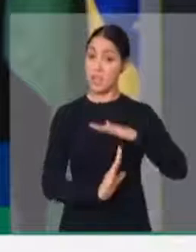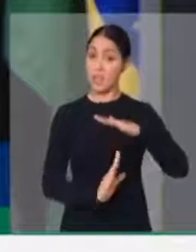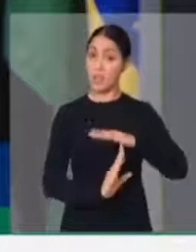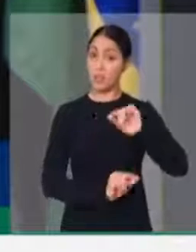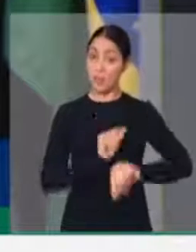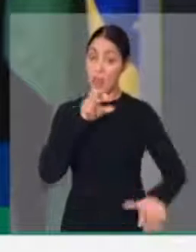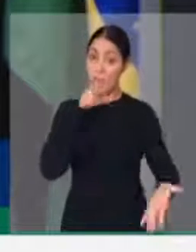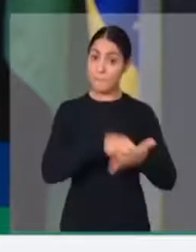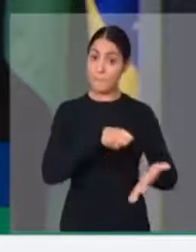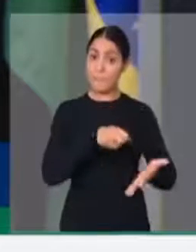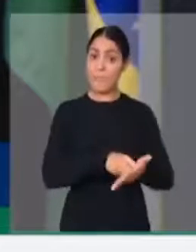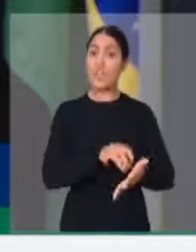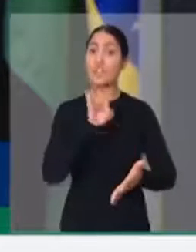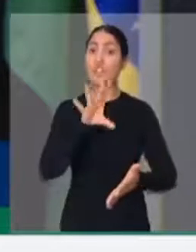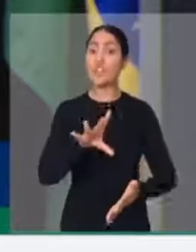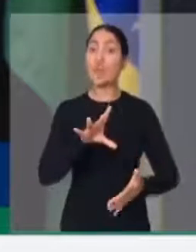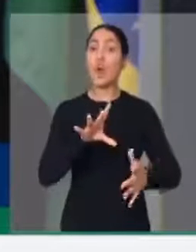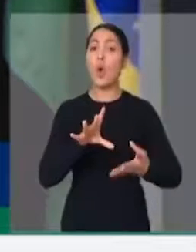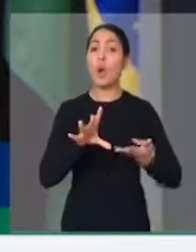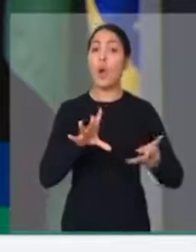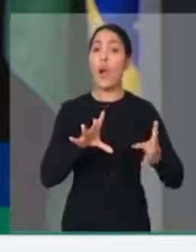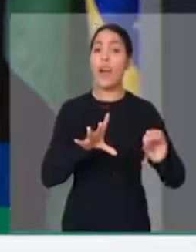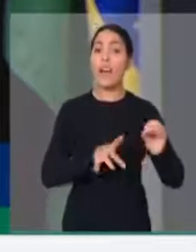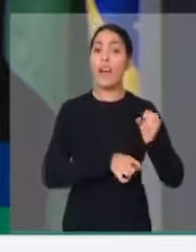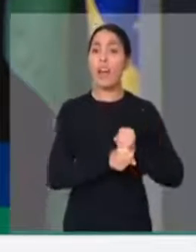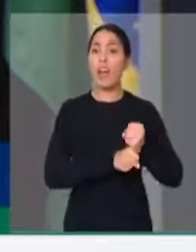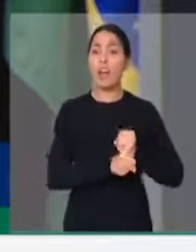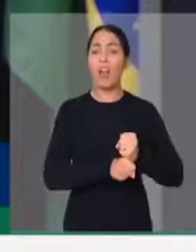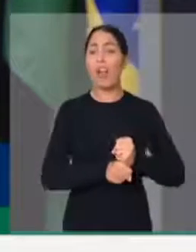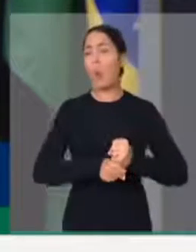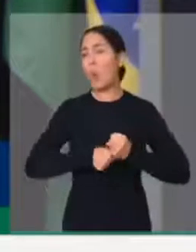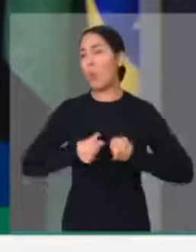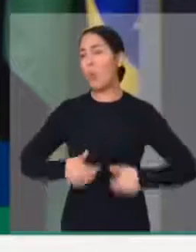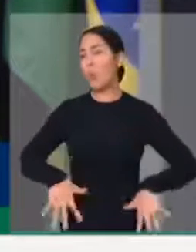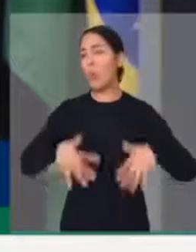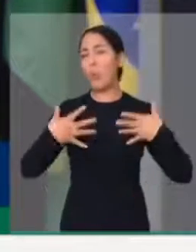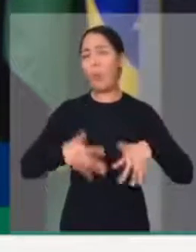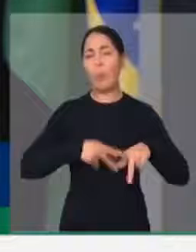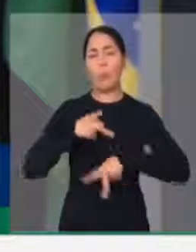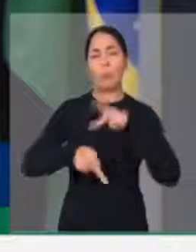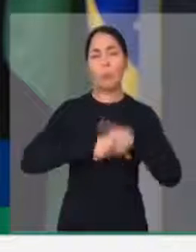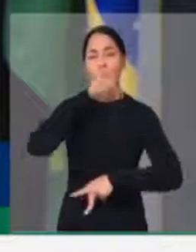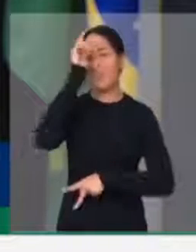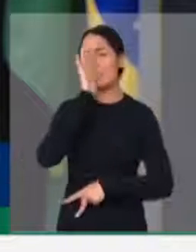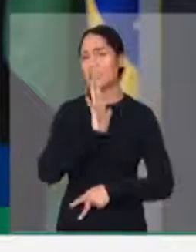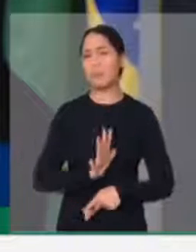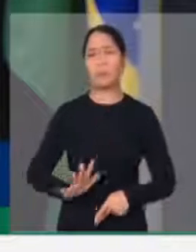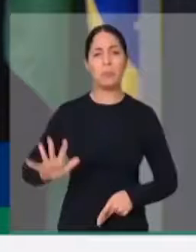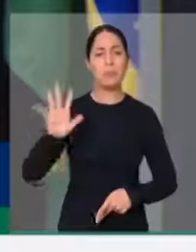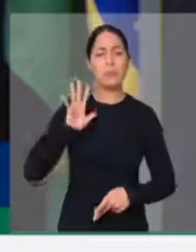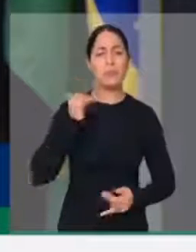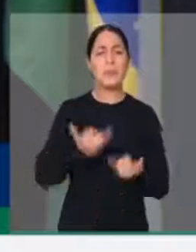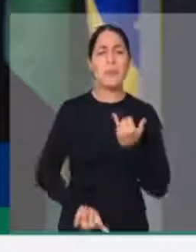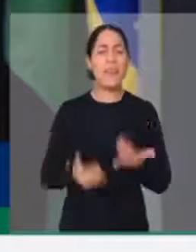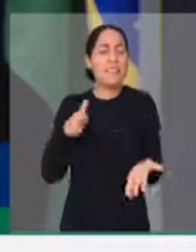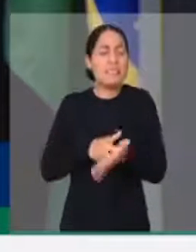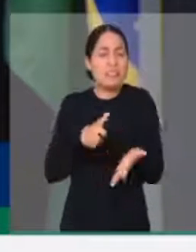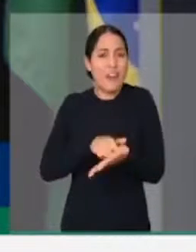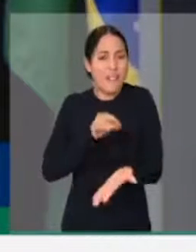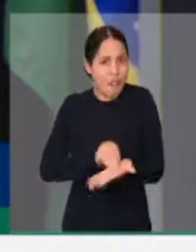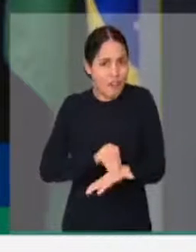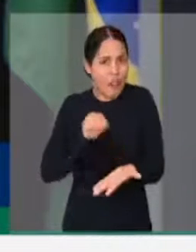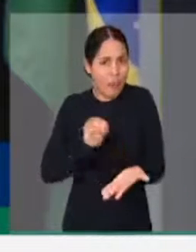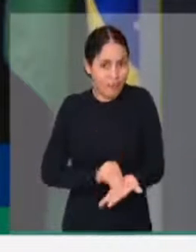pena de 40 anos apenas isso tudo é um escárnio com a população um convite a impunidade